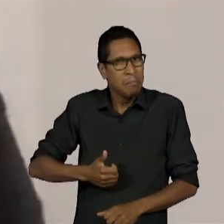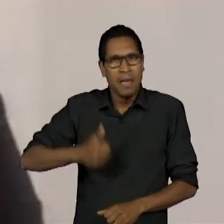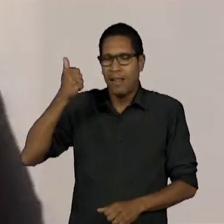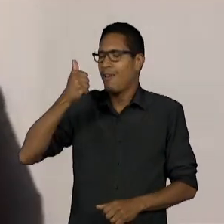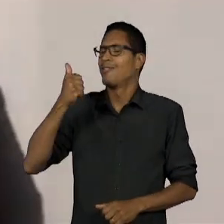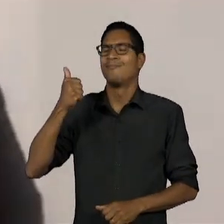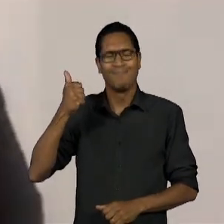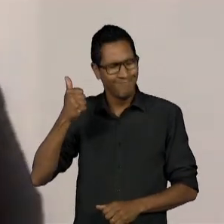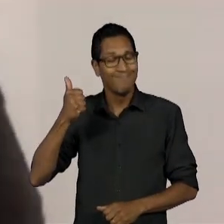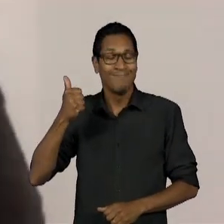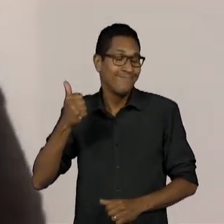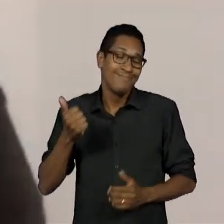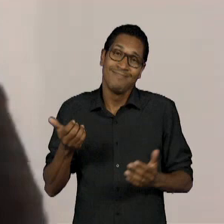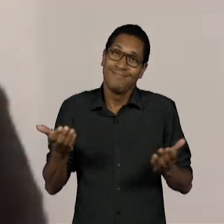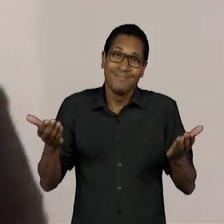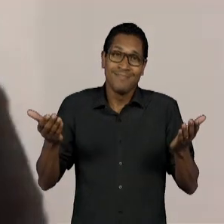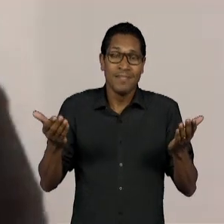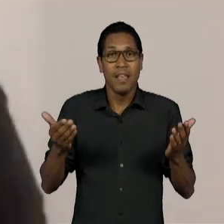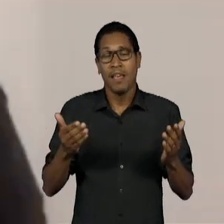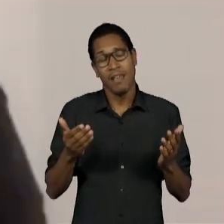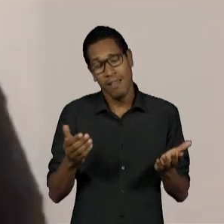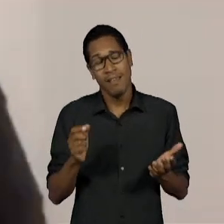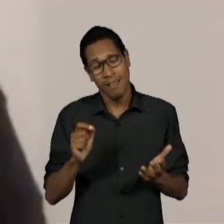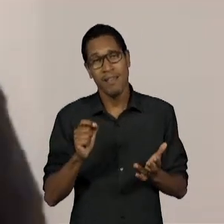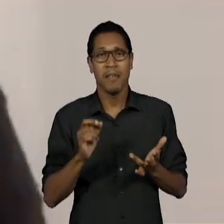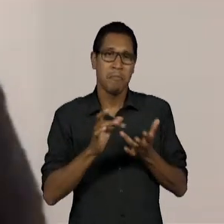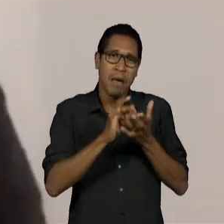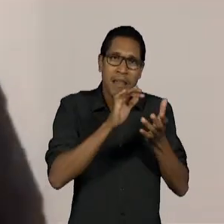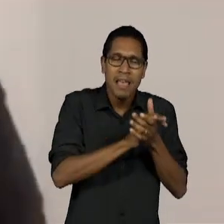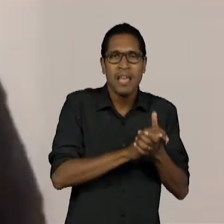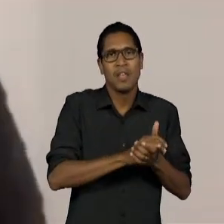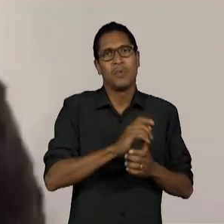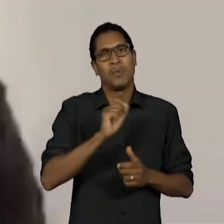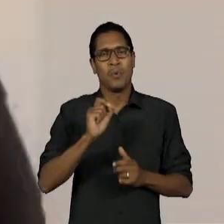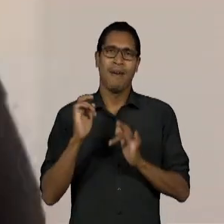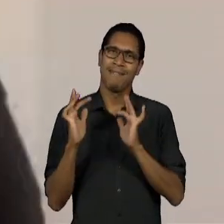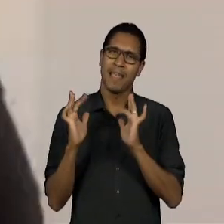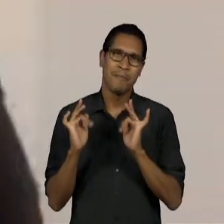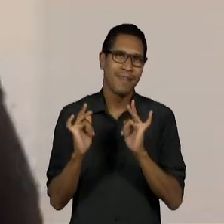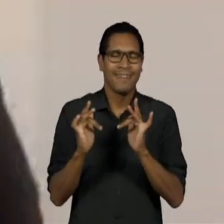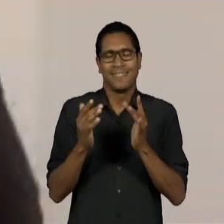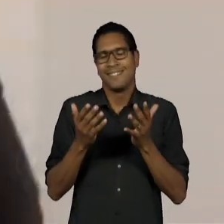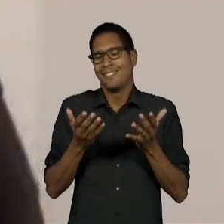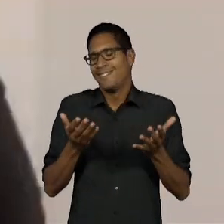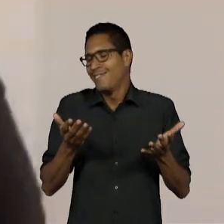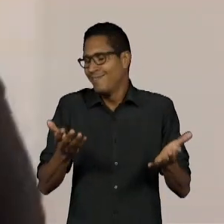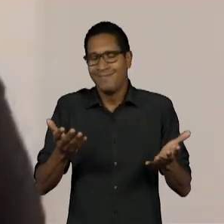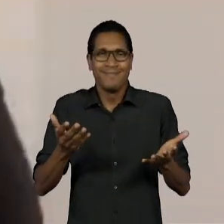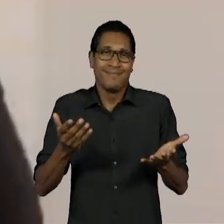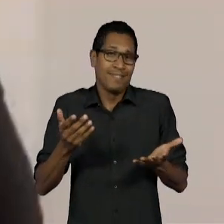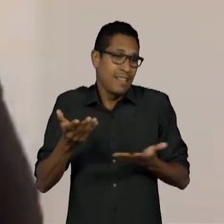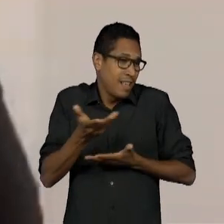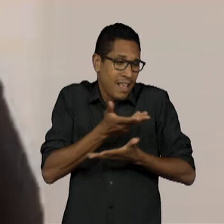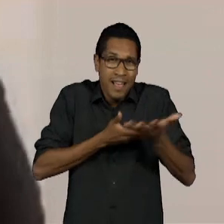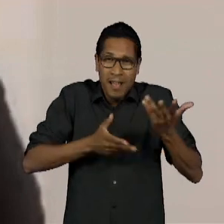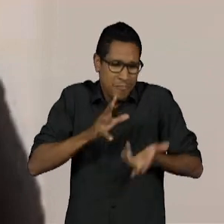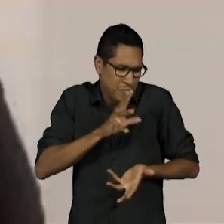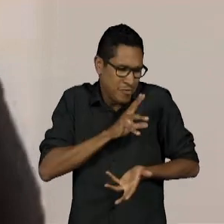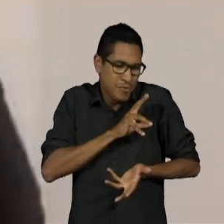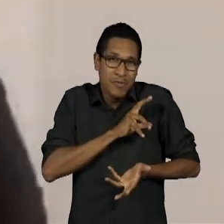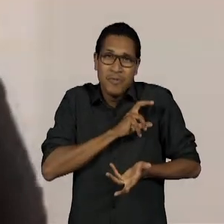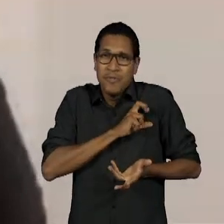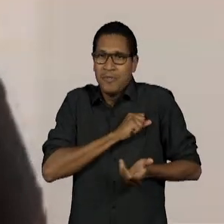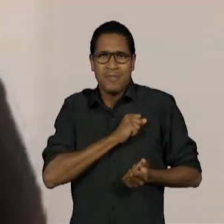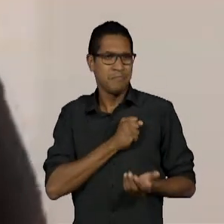minha vida, como marido, como namorado, como amante,